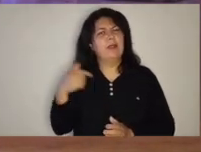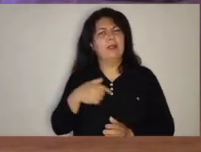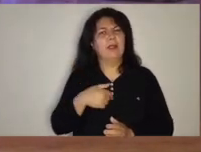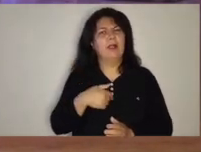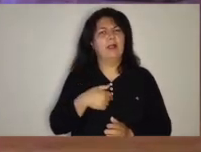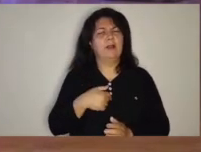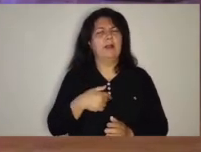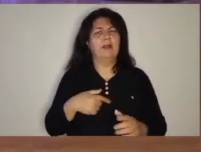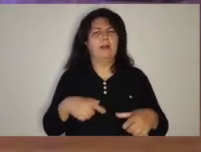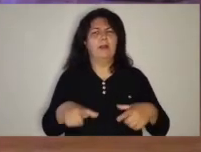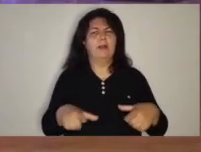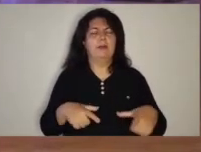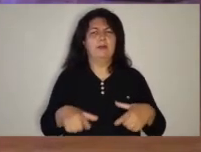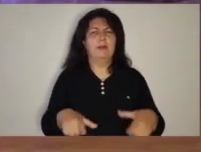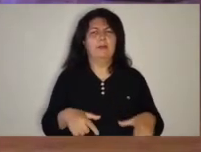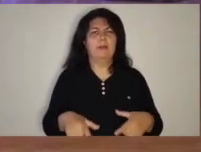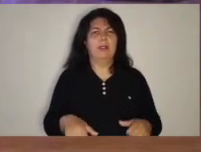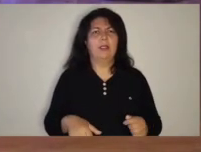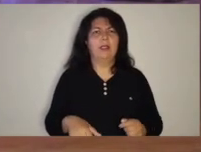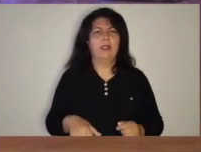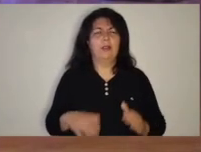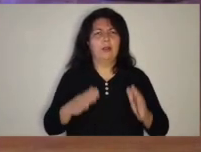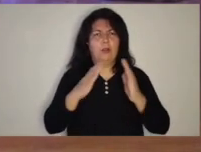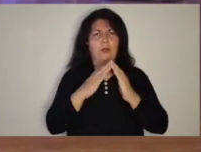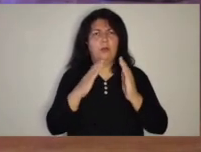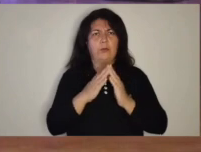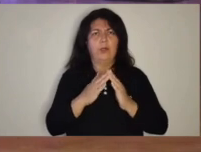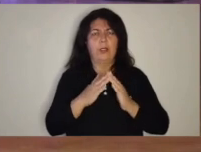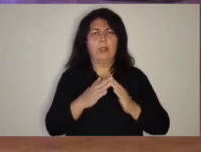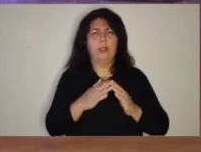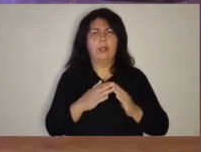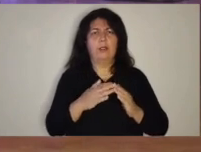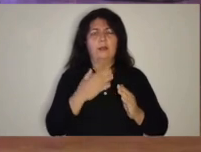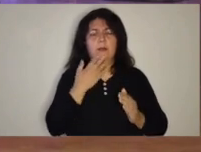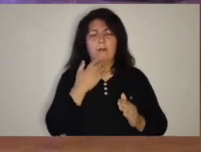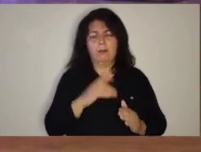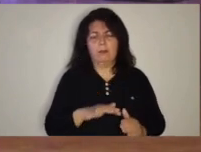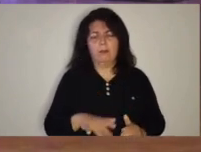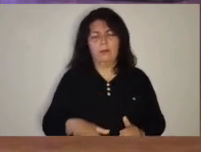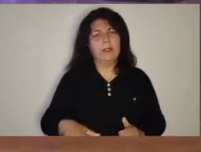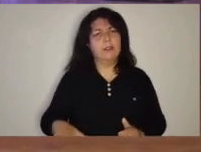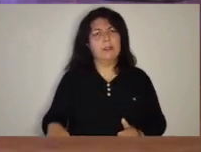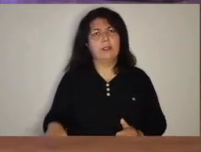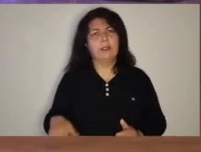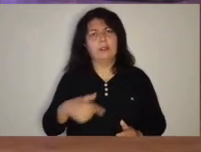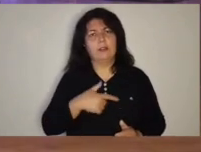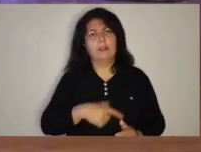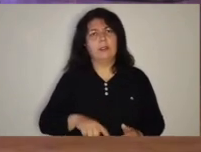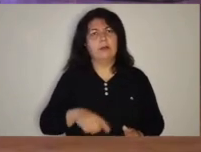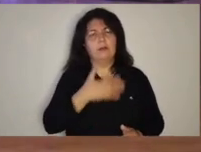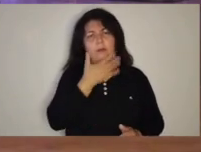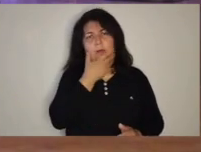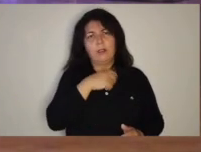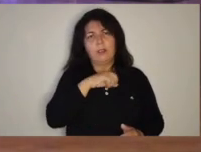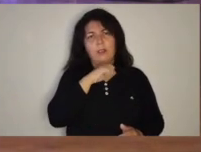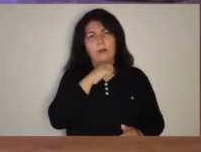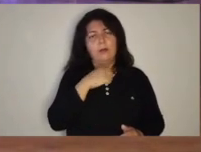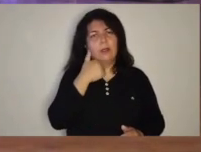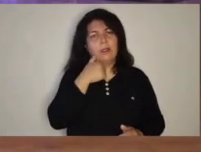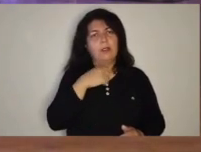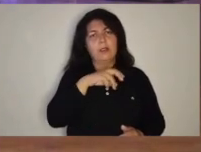casa, que é uma casa de custódia. Fica as crianças lá que não podem ser